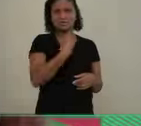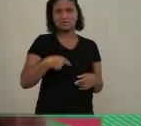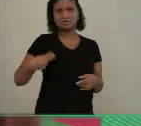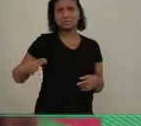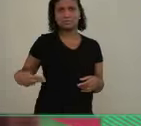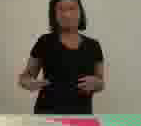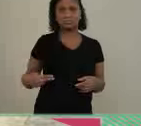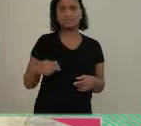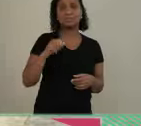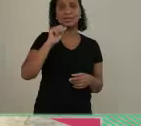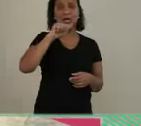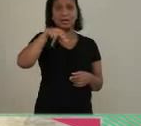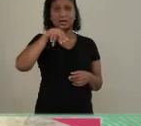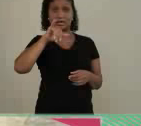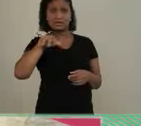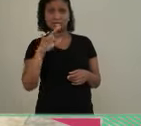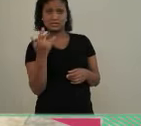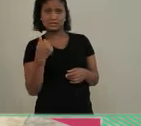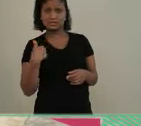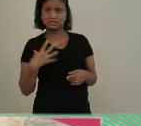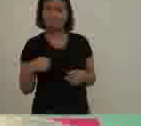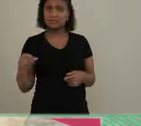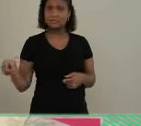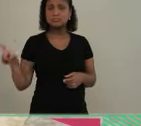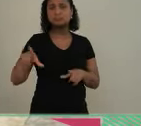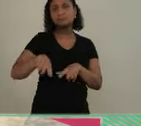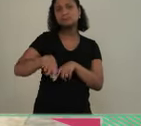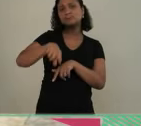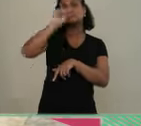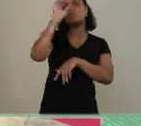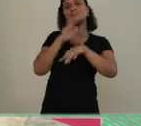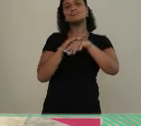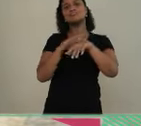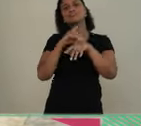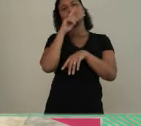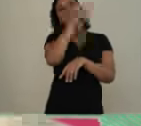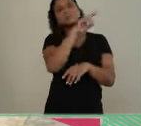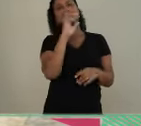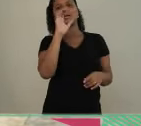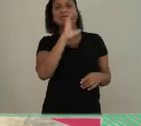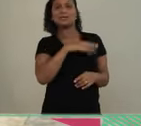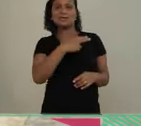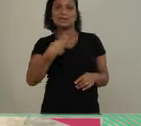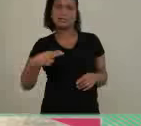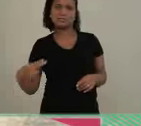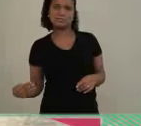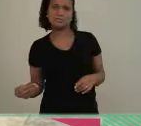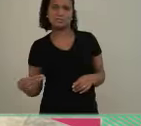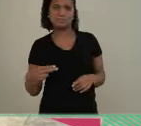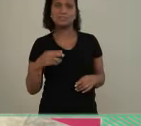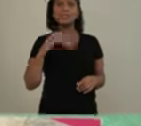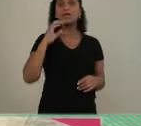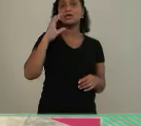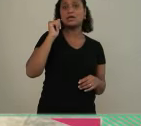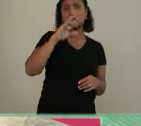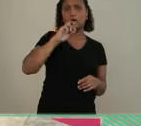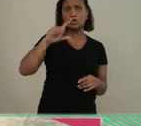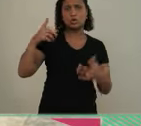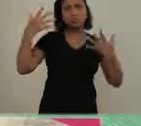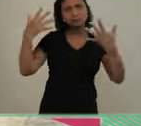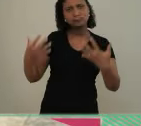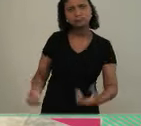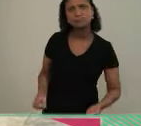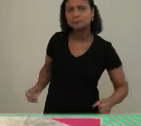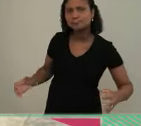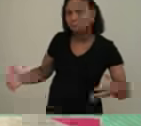com deficiência. E aí a gente teve assim, uma outra grata surpresa, que foi a Carol, lá no Canadá. A Aninha